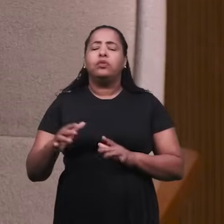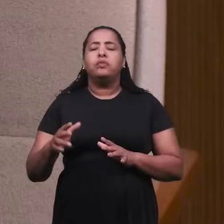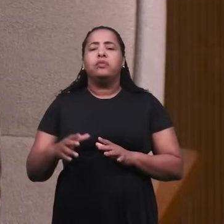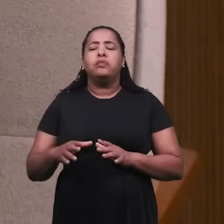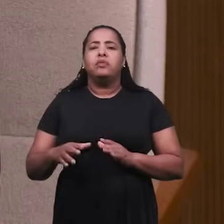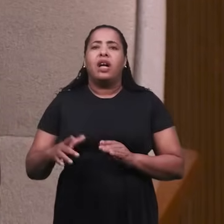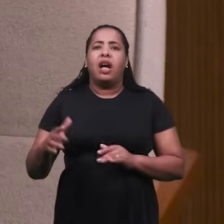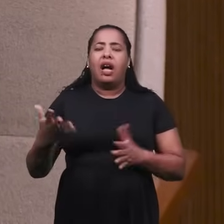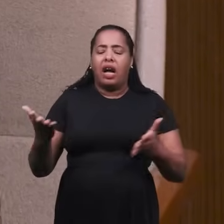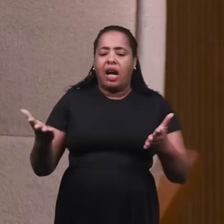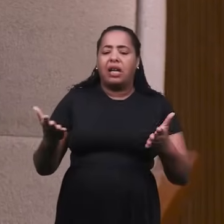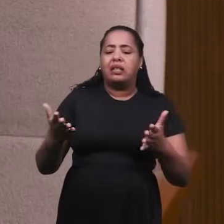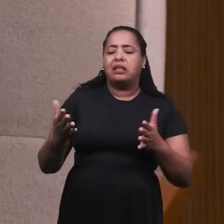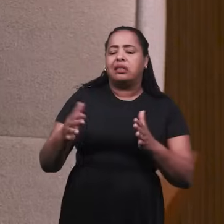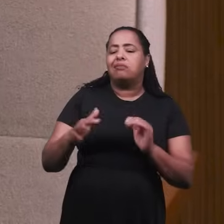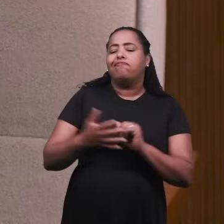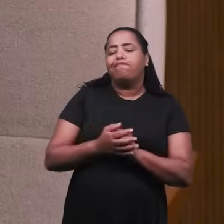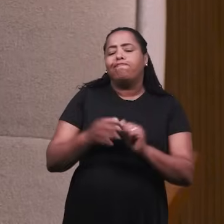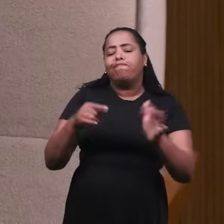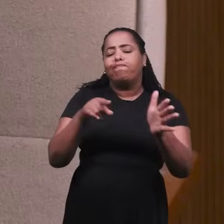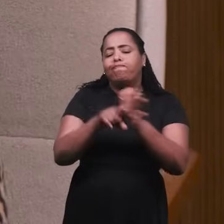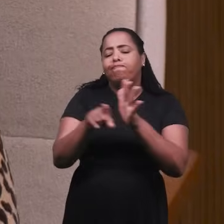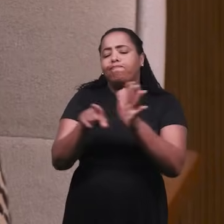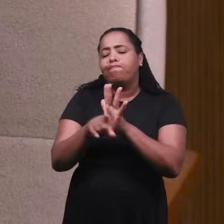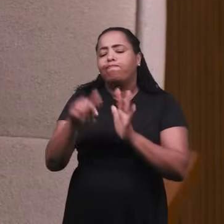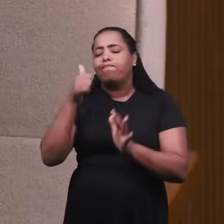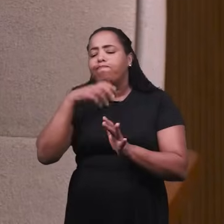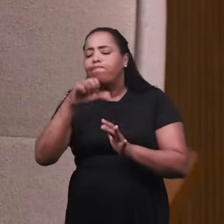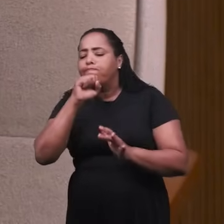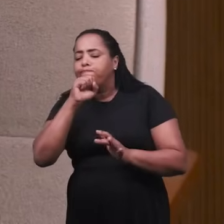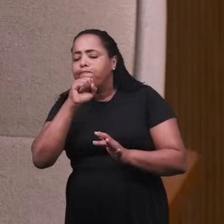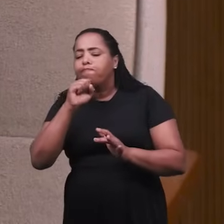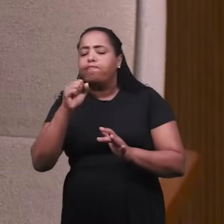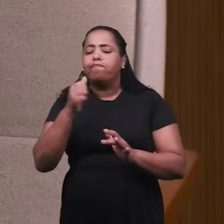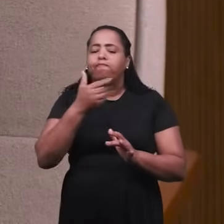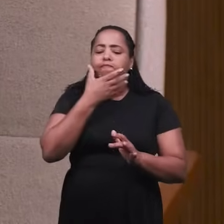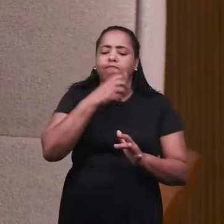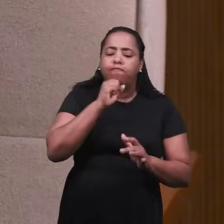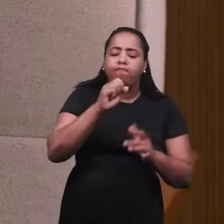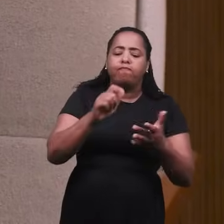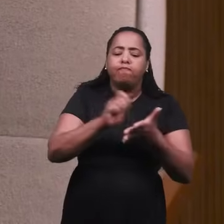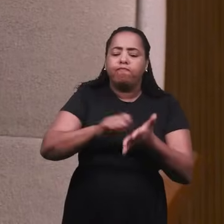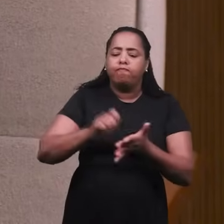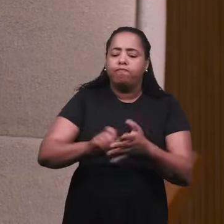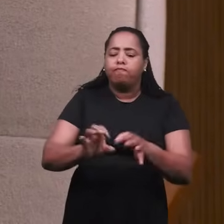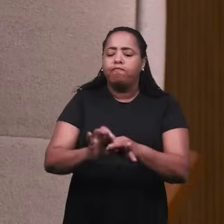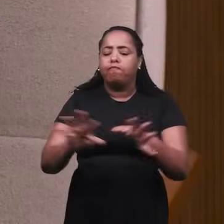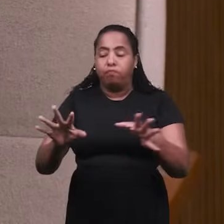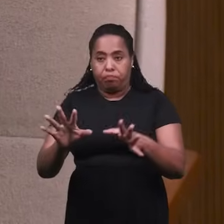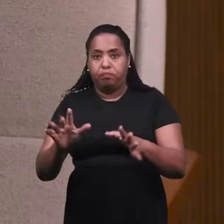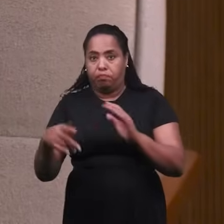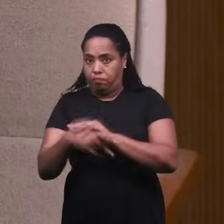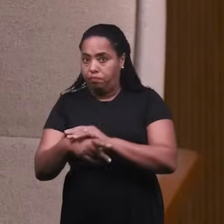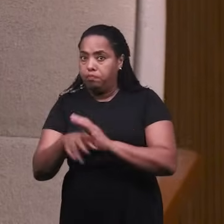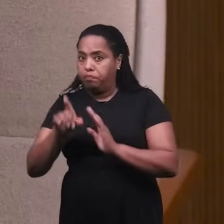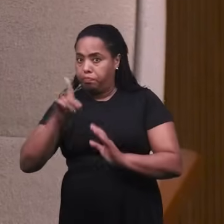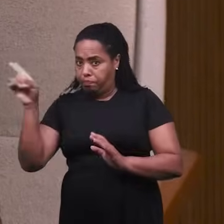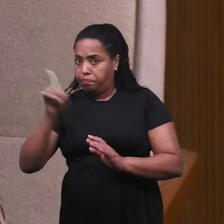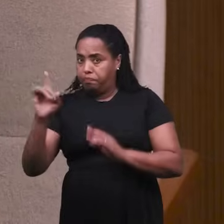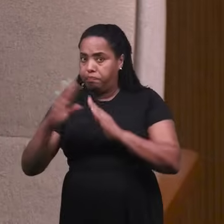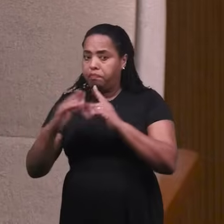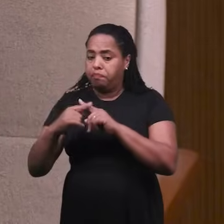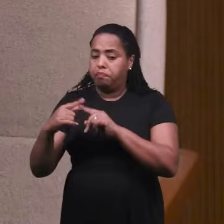uma pergunta para casa, né? Uma autorização, né? Os pais autorizam ou não. Mas nós sabemos que as crianças ali passam por momentos,